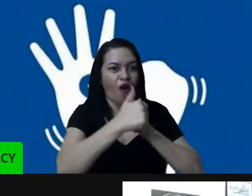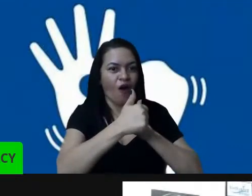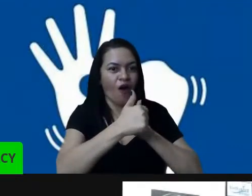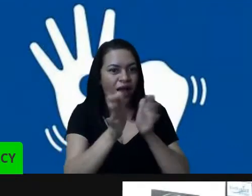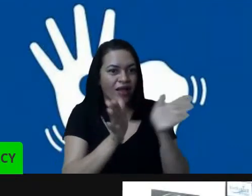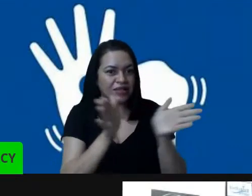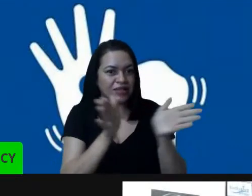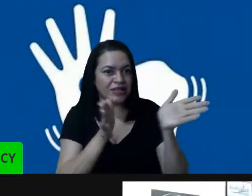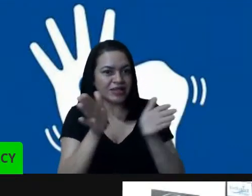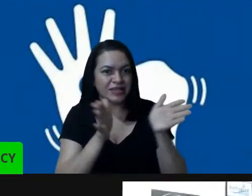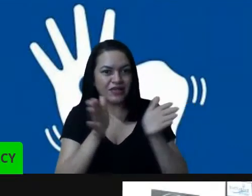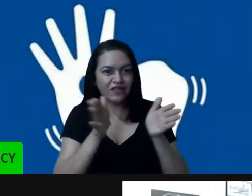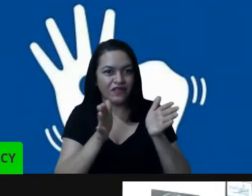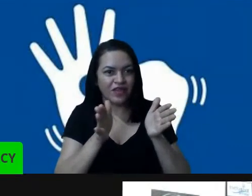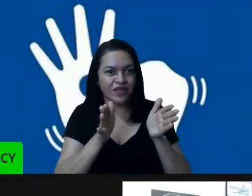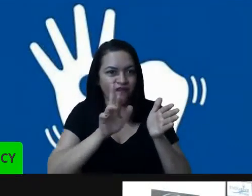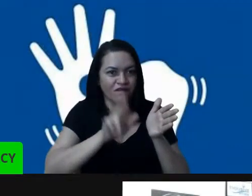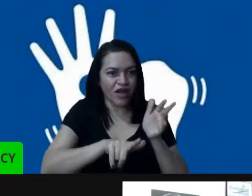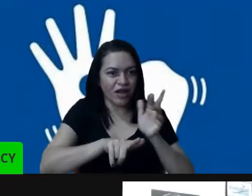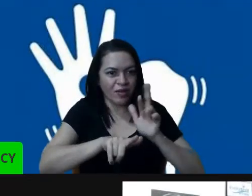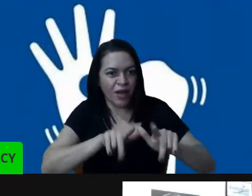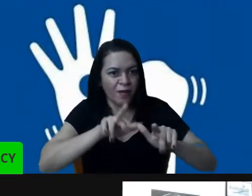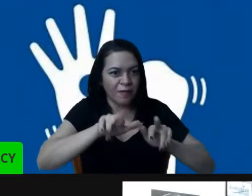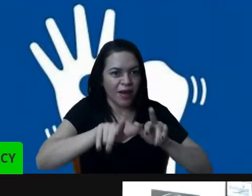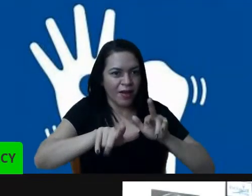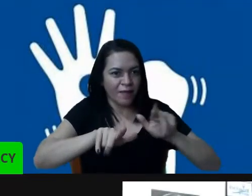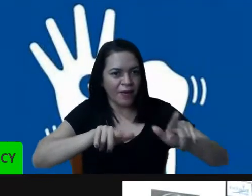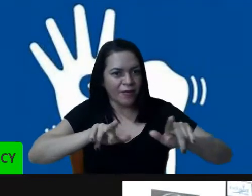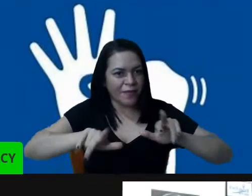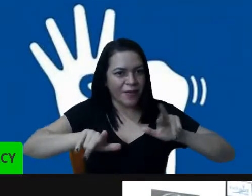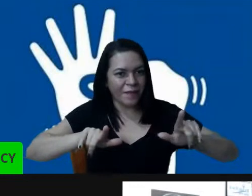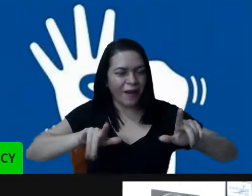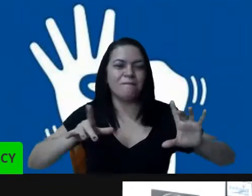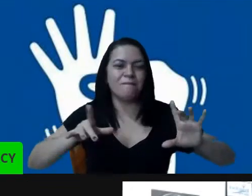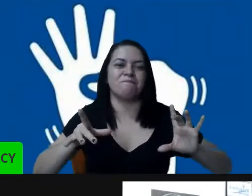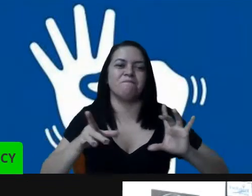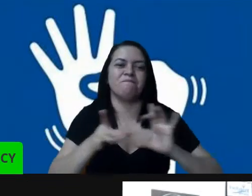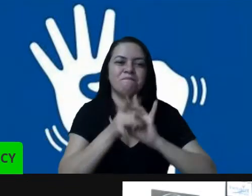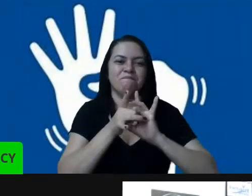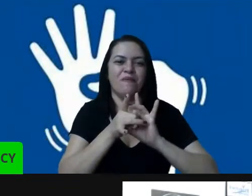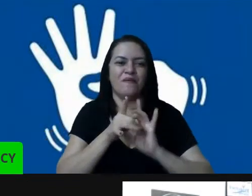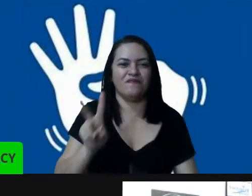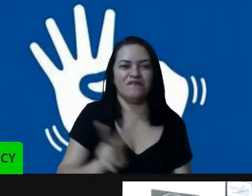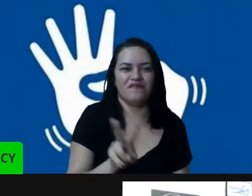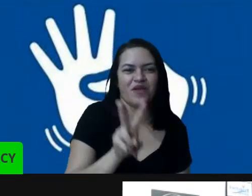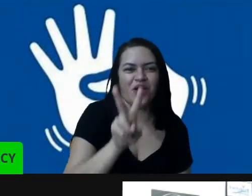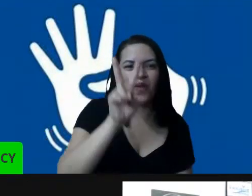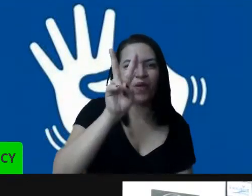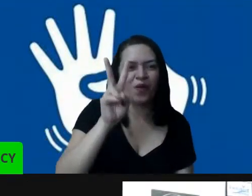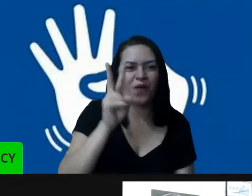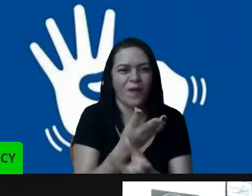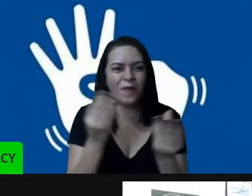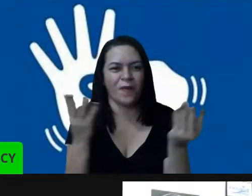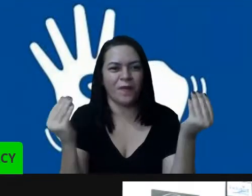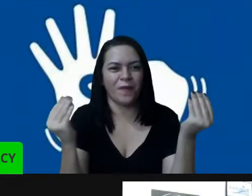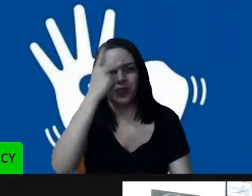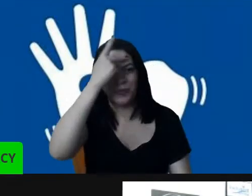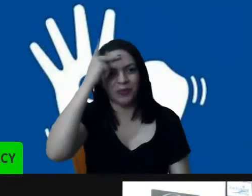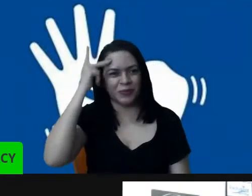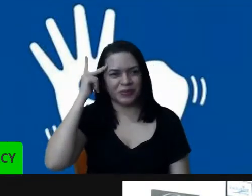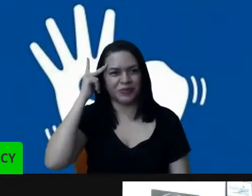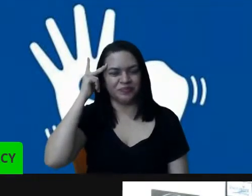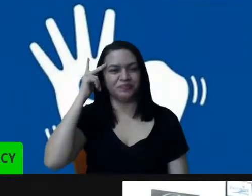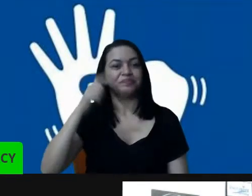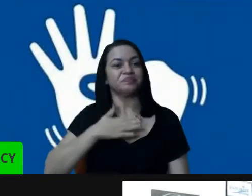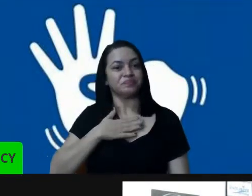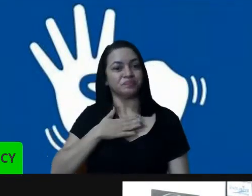aí tende a agregar muito valor em muitas pessoas, né? É, eu estava brincando